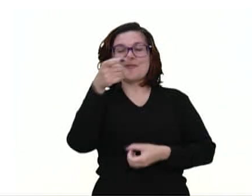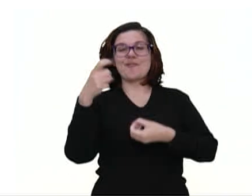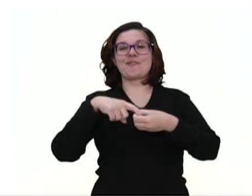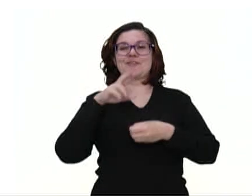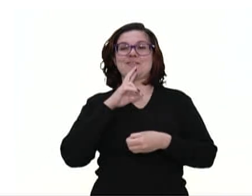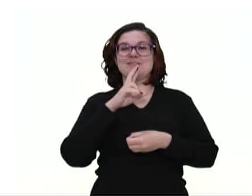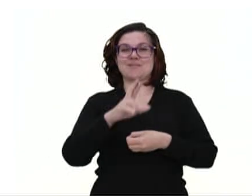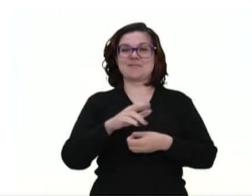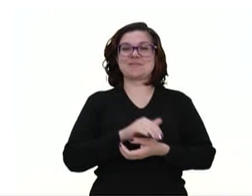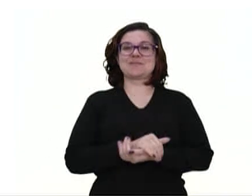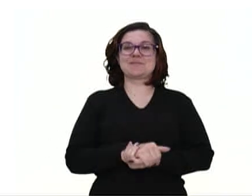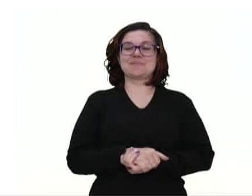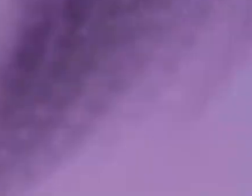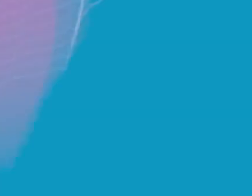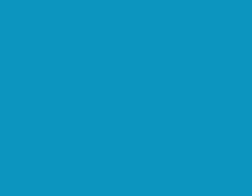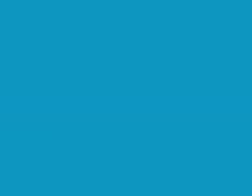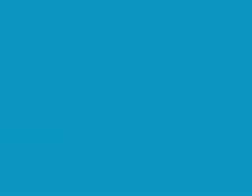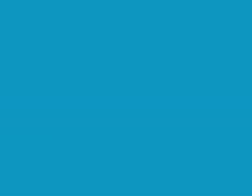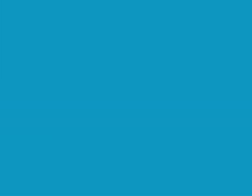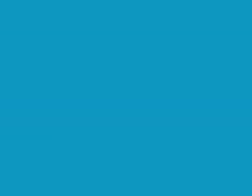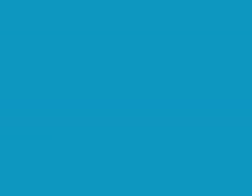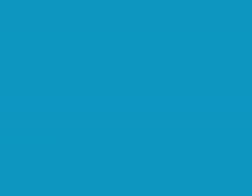correção.